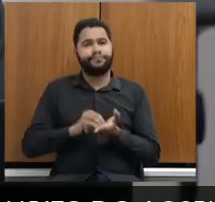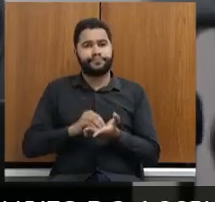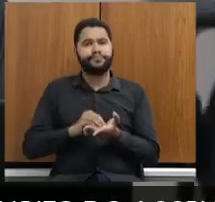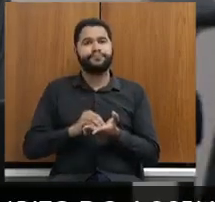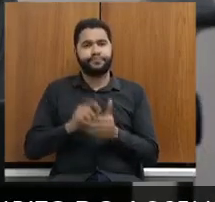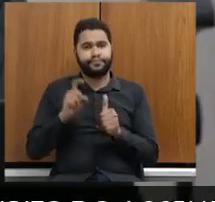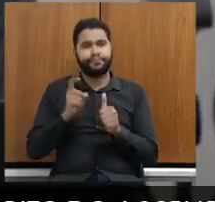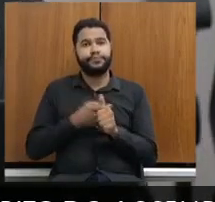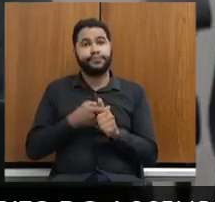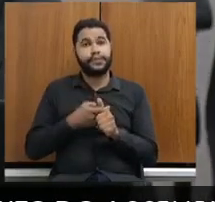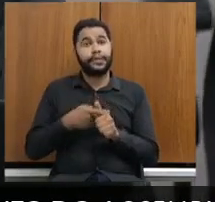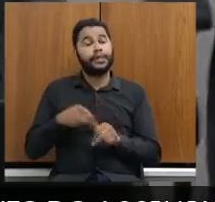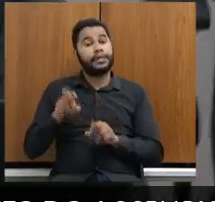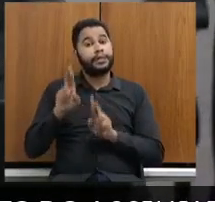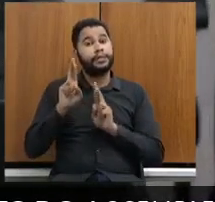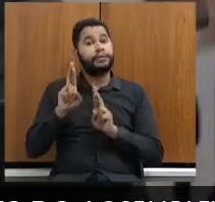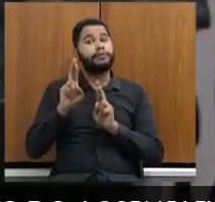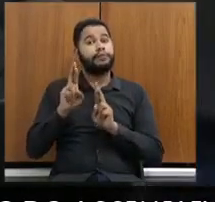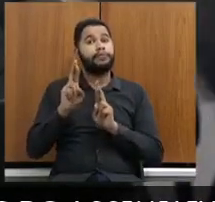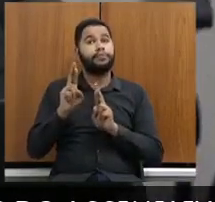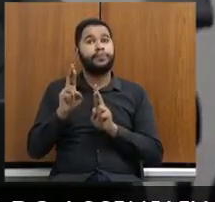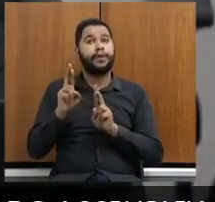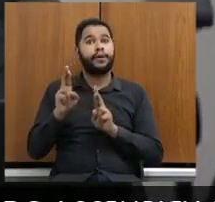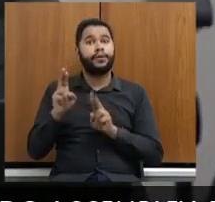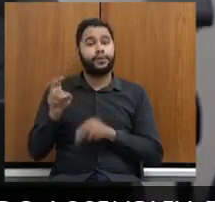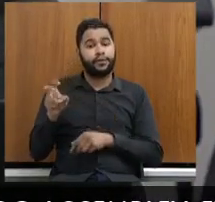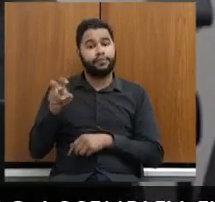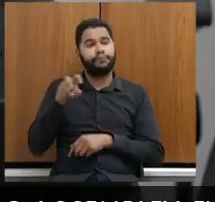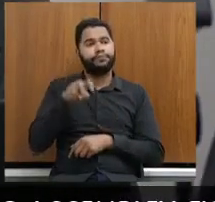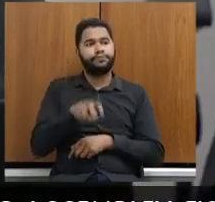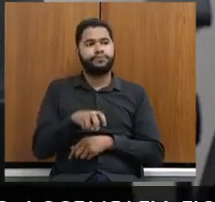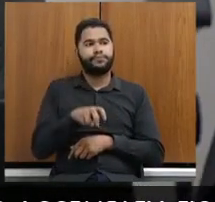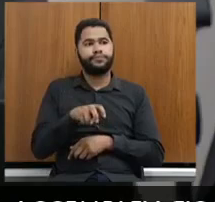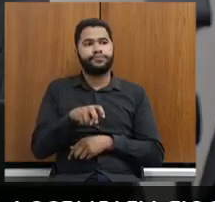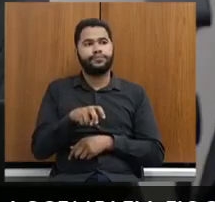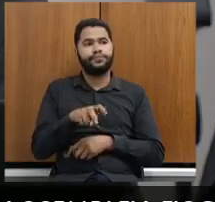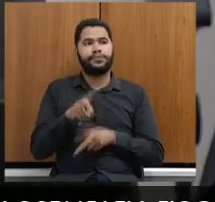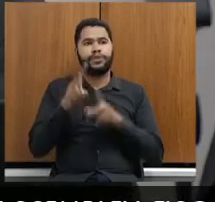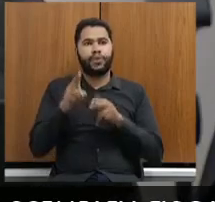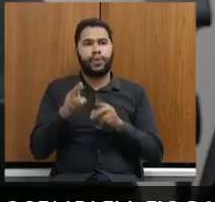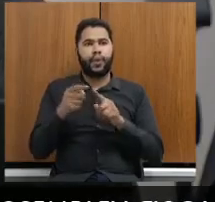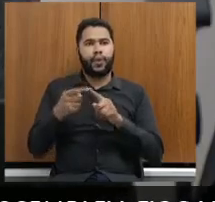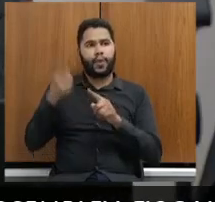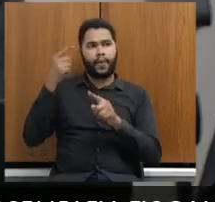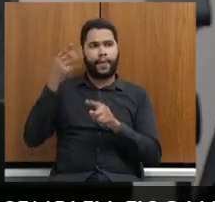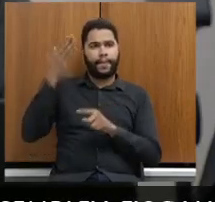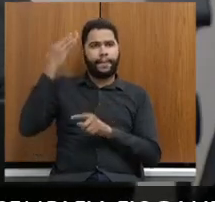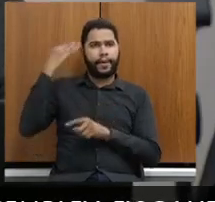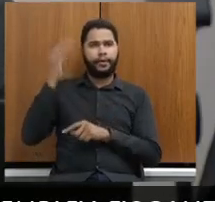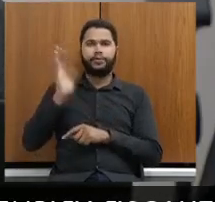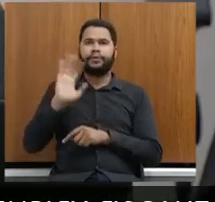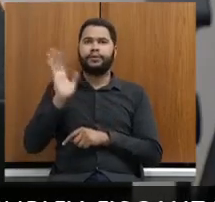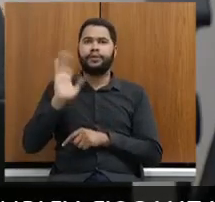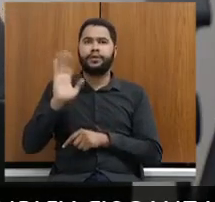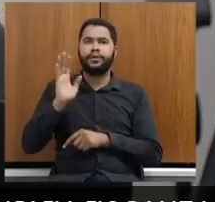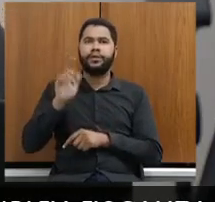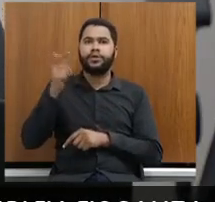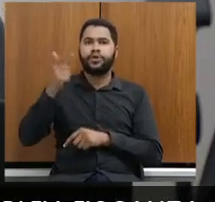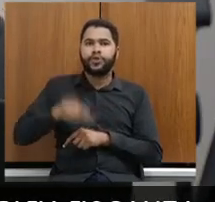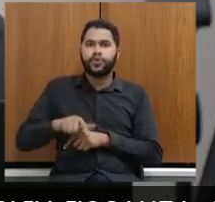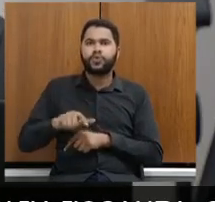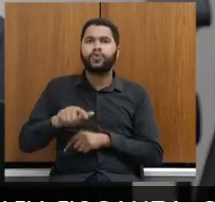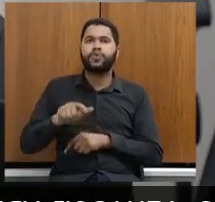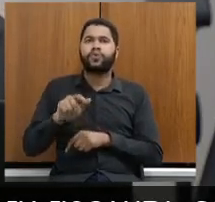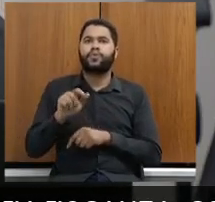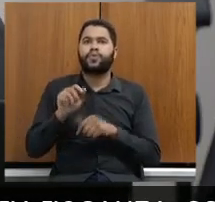pública e eu espero que ele volte a mesa né E não faça como fez agora no passado recente que ele volte a